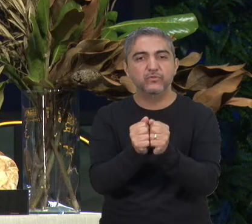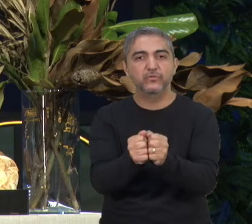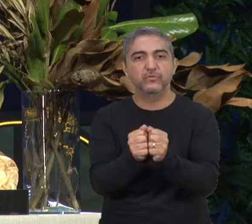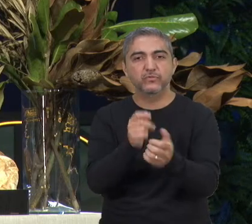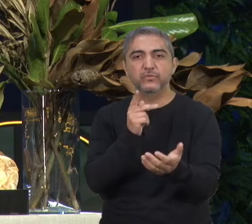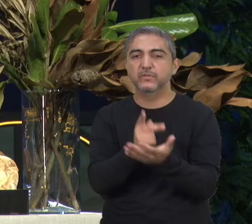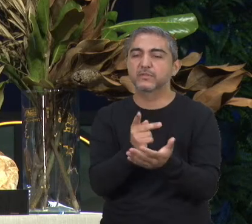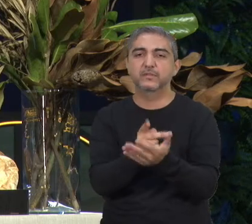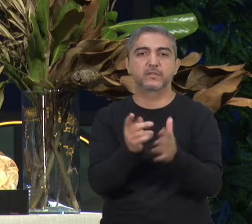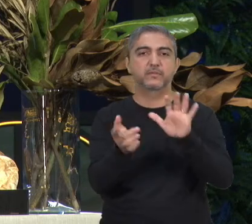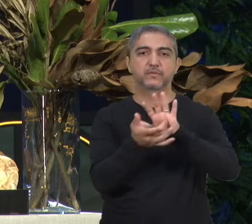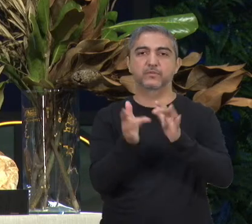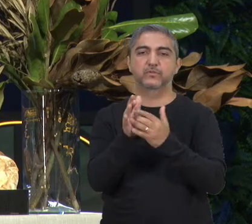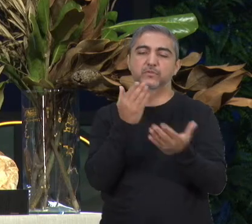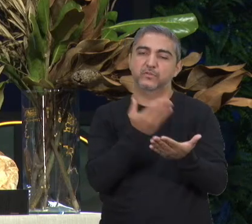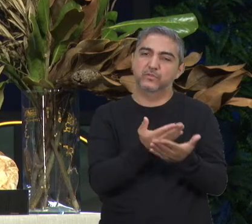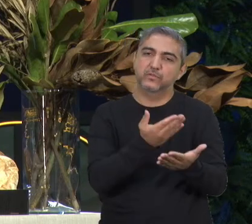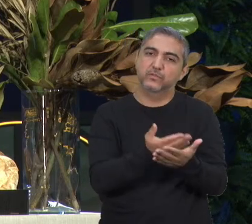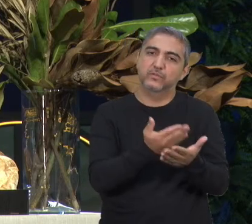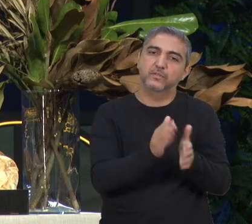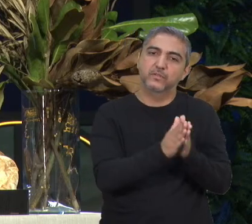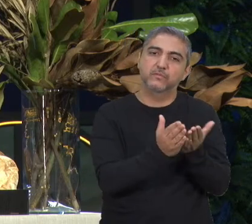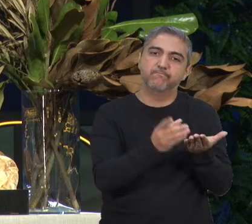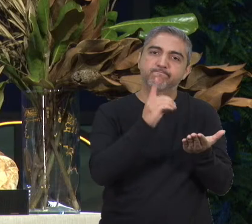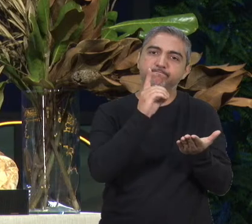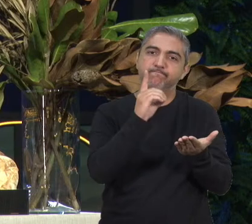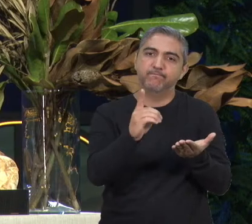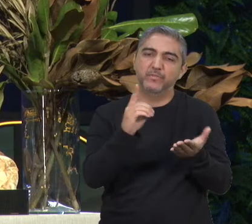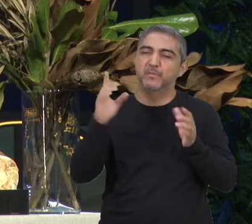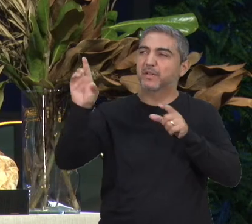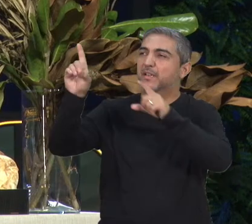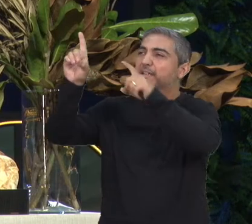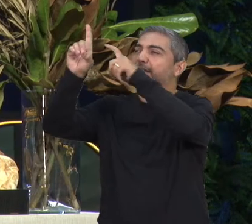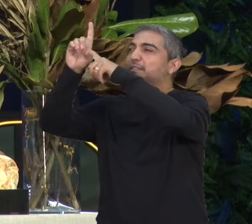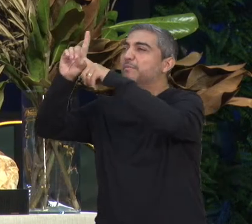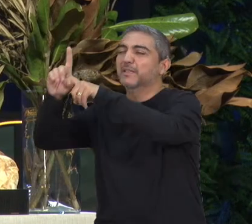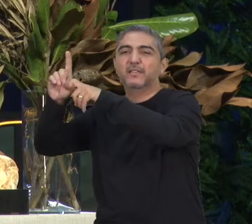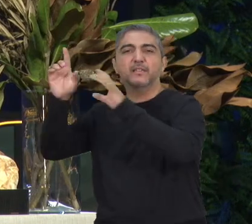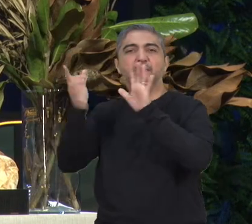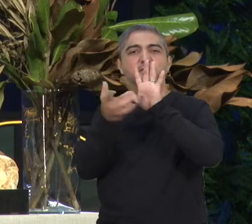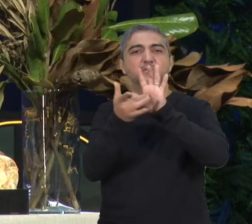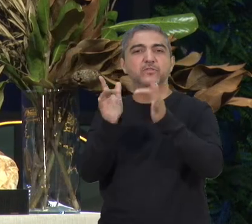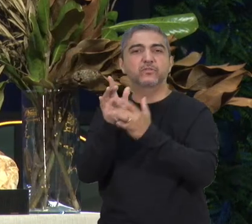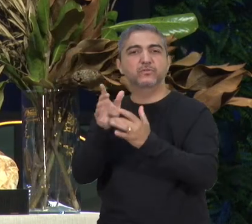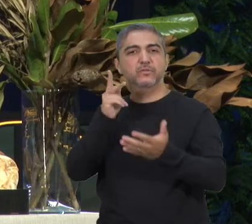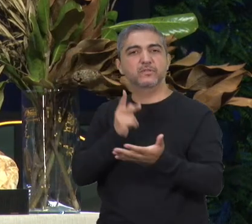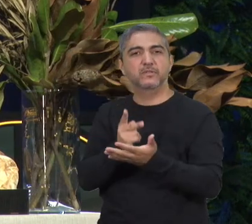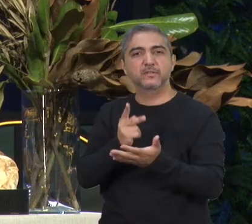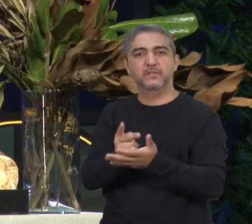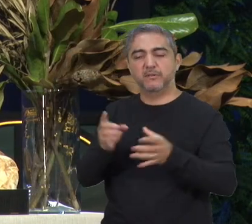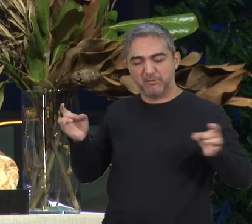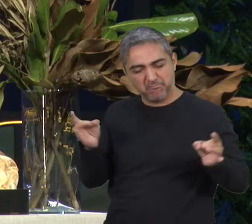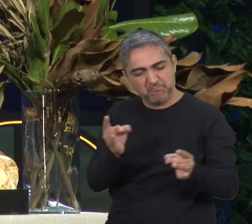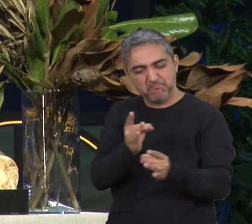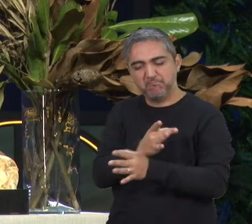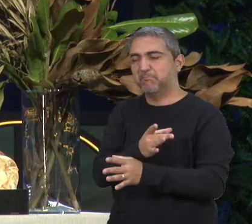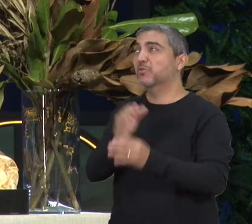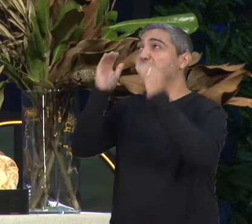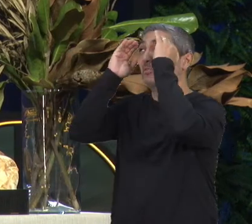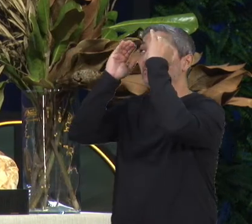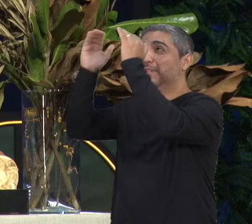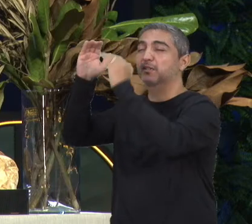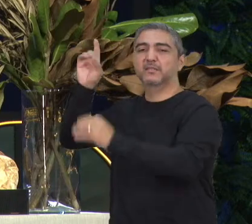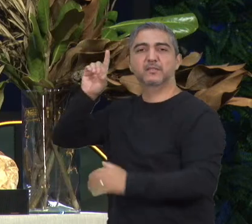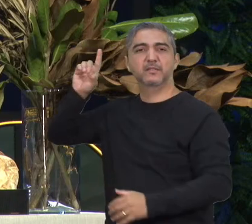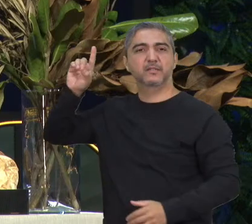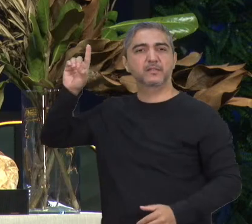obedecê-lo, depender dele, estar totalmente à disposição dele, ter ele no centro